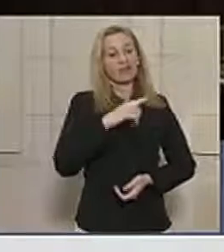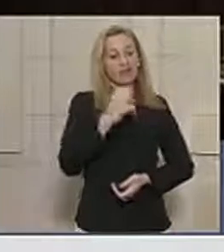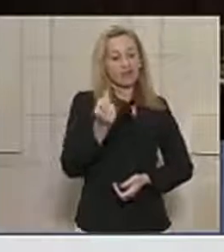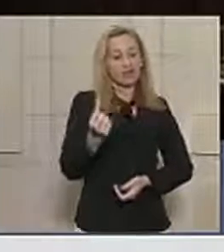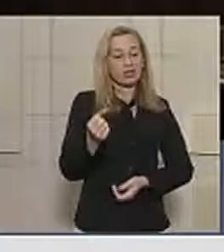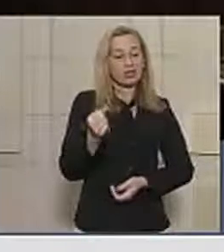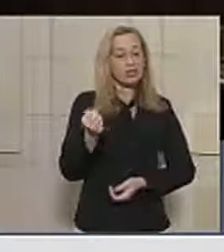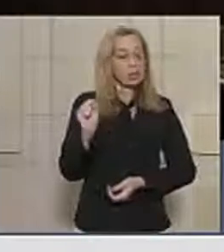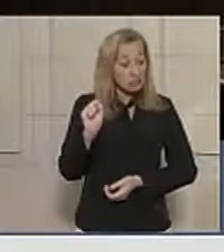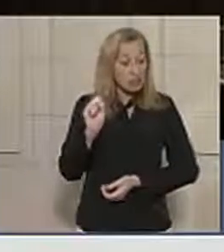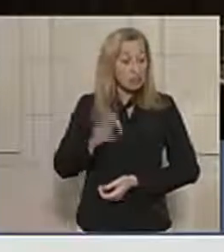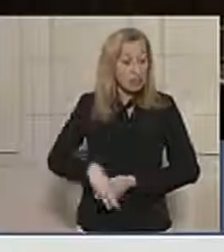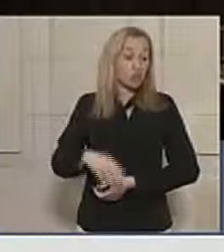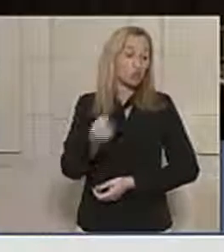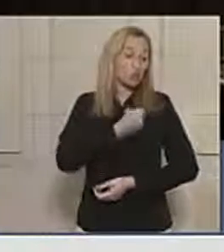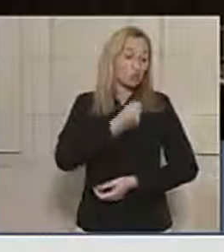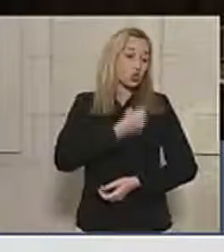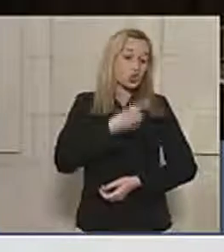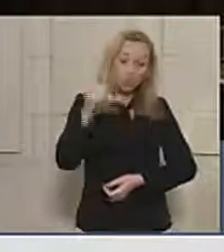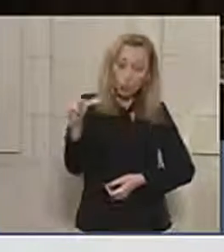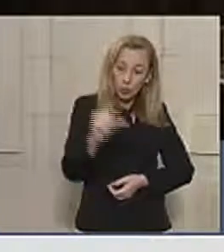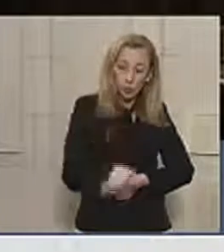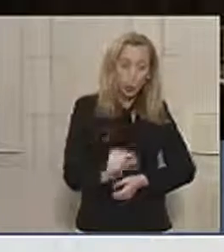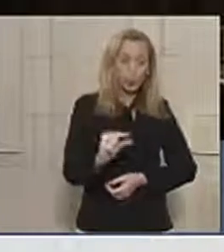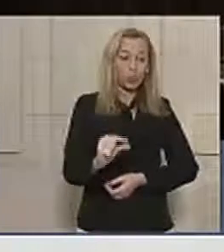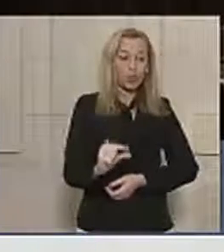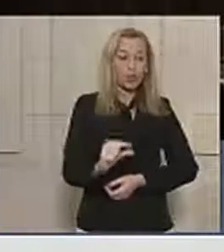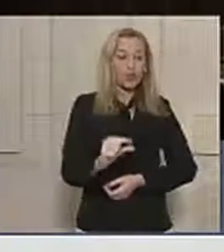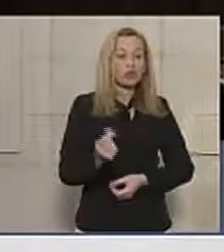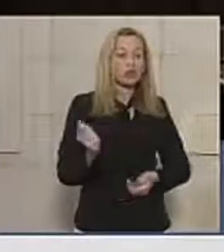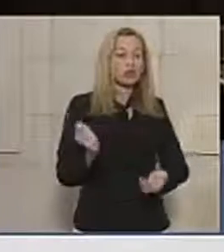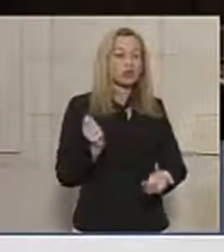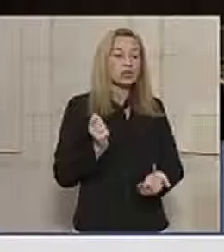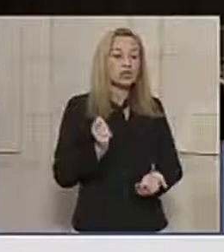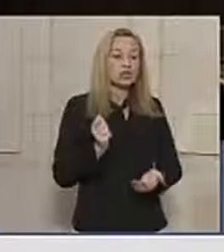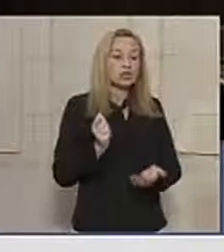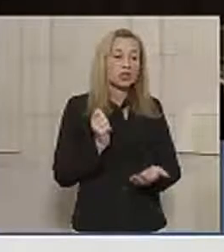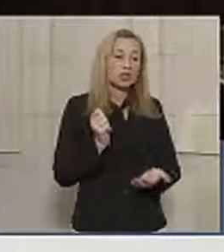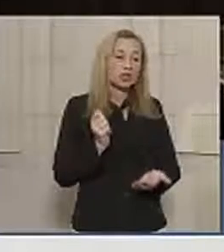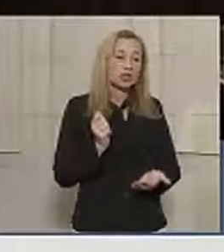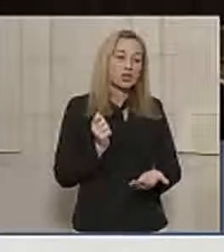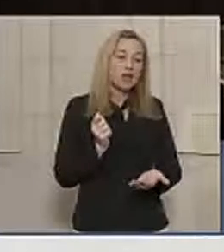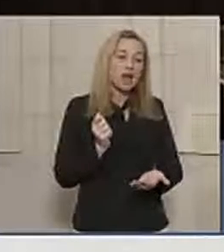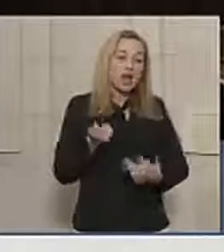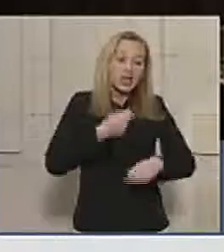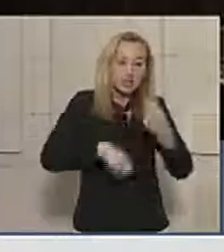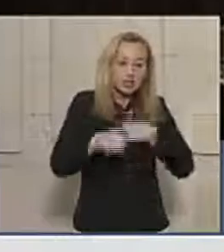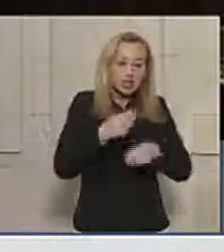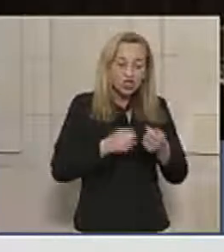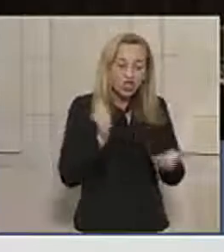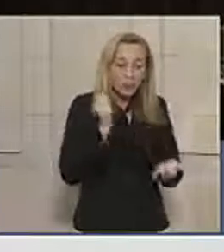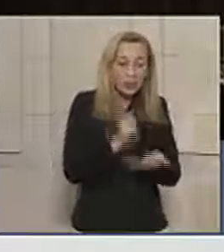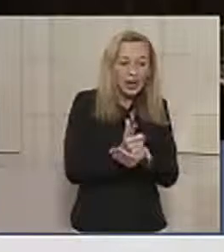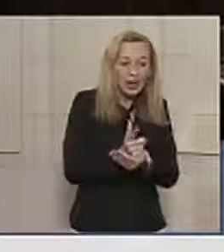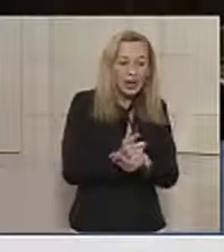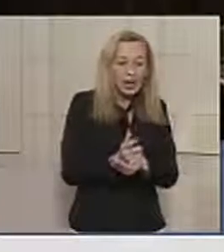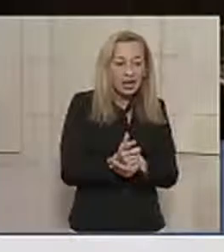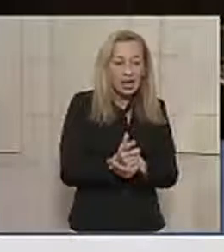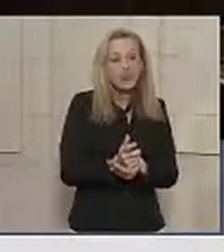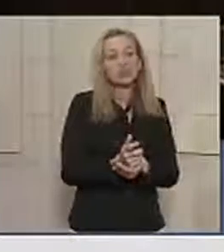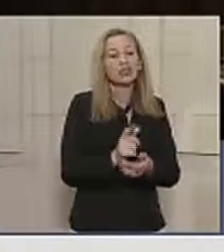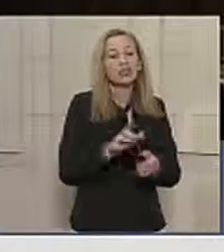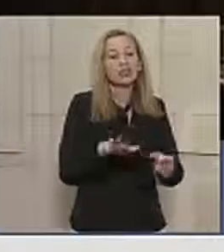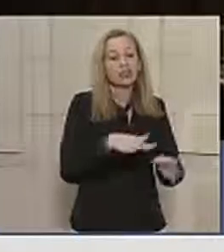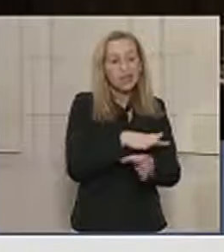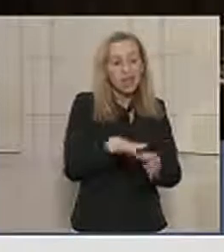de 80% no investimento em pavimentação e na questão que ora se faz